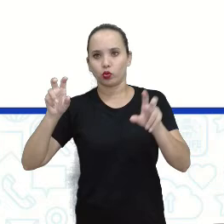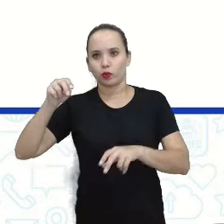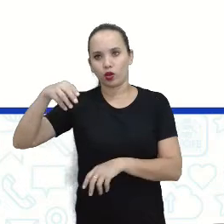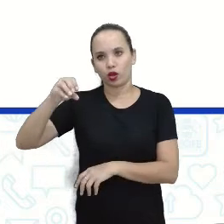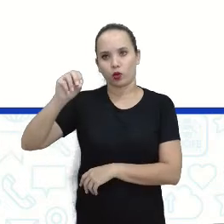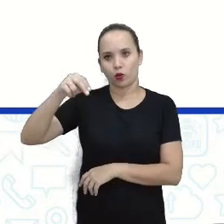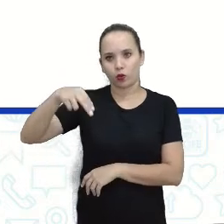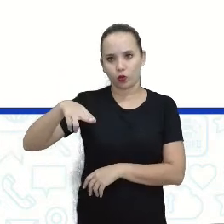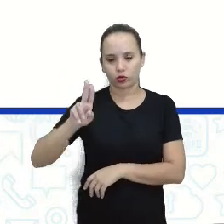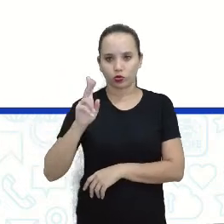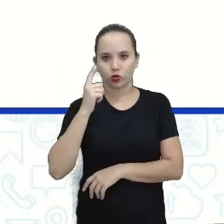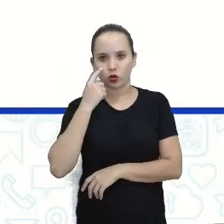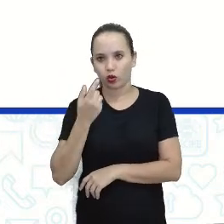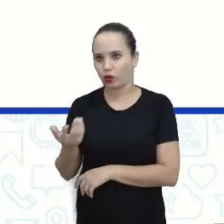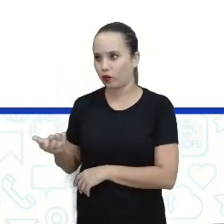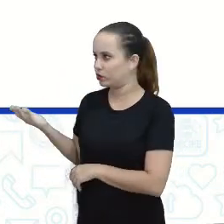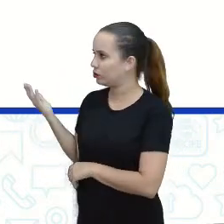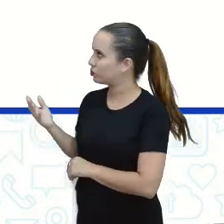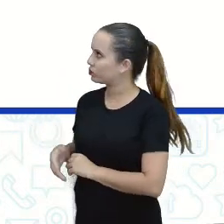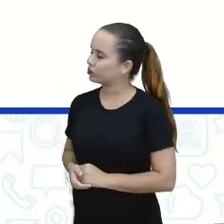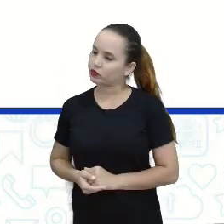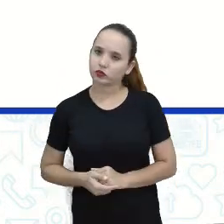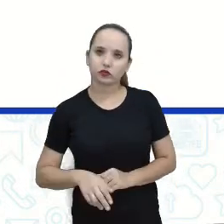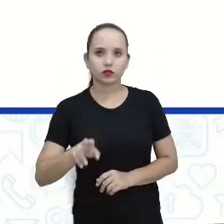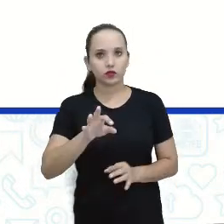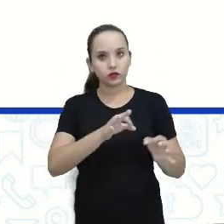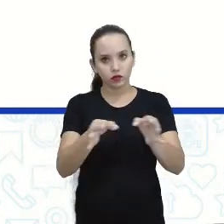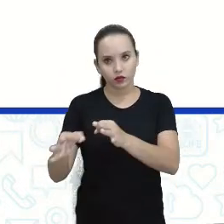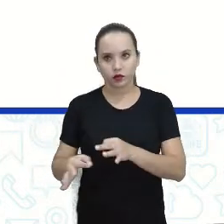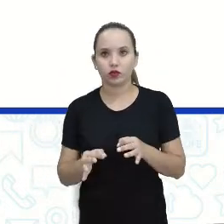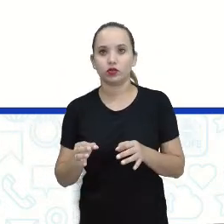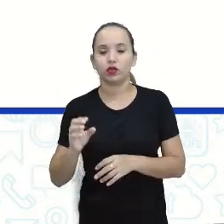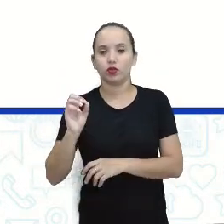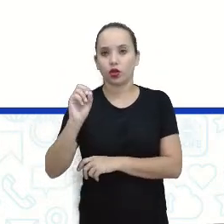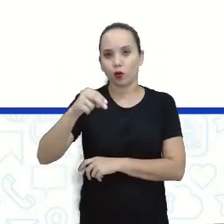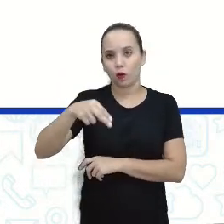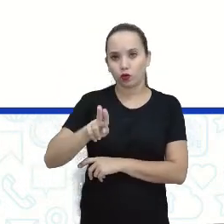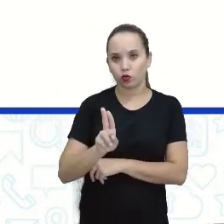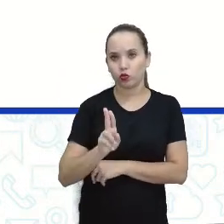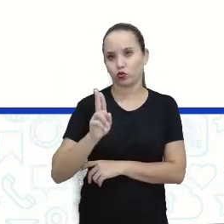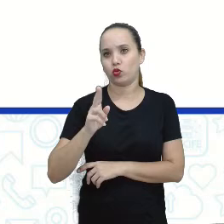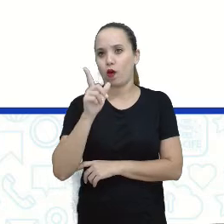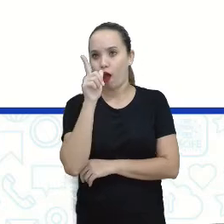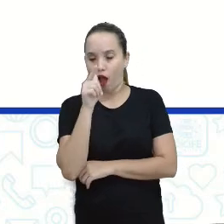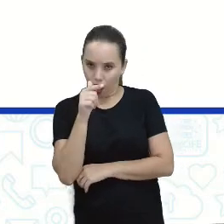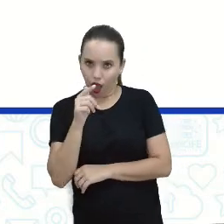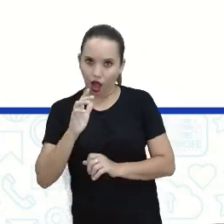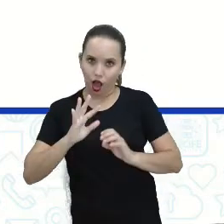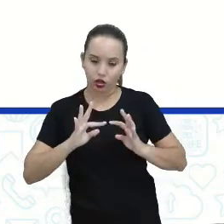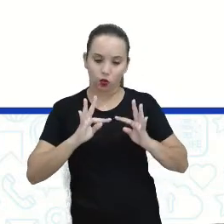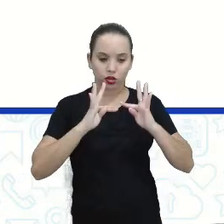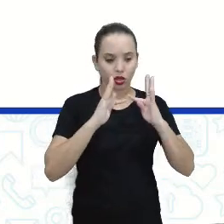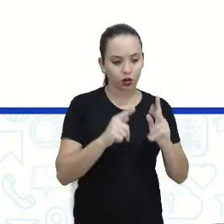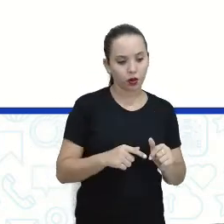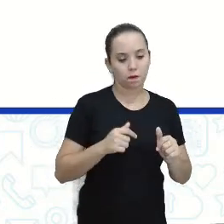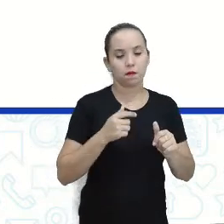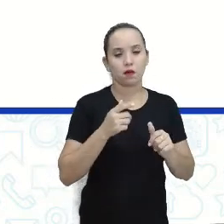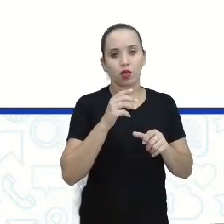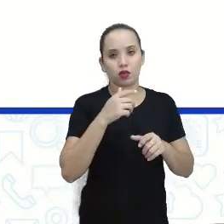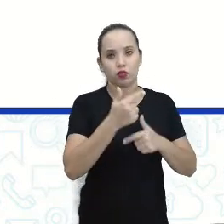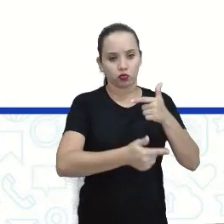e a gente está vendo aí, ó. Para a Organização das Nações Unidas, água e saneamento básico são um direito universal.